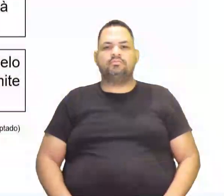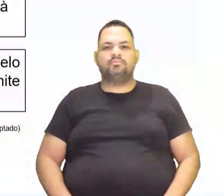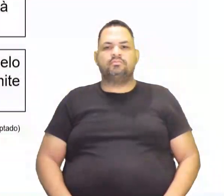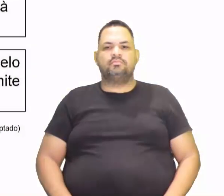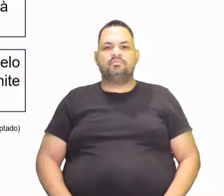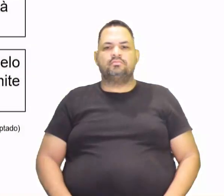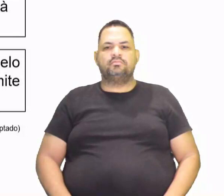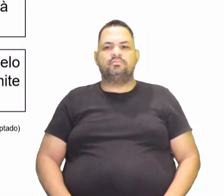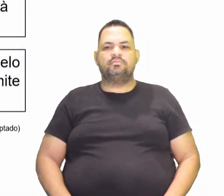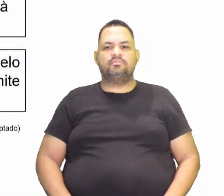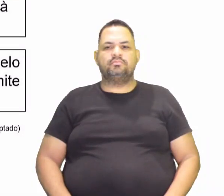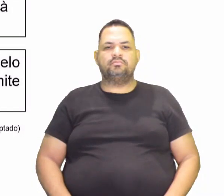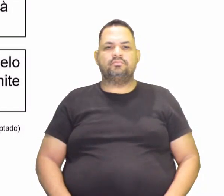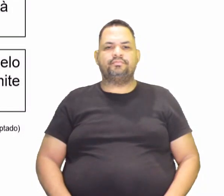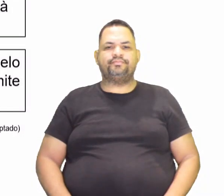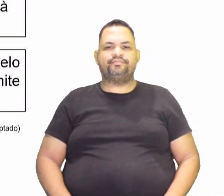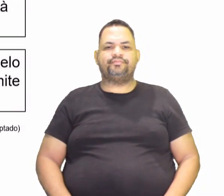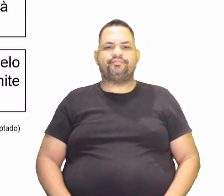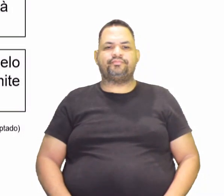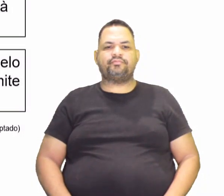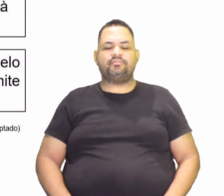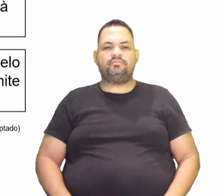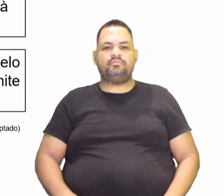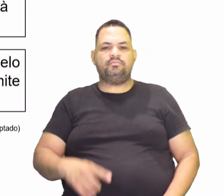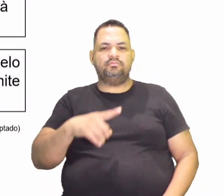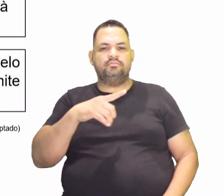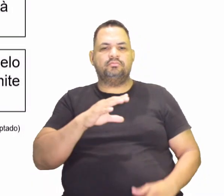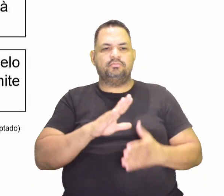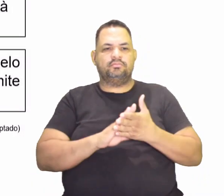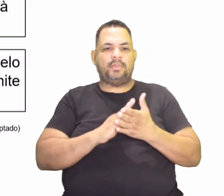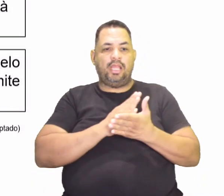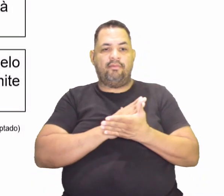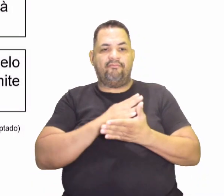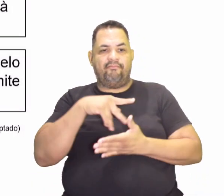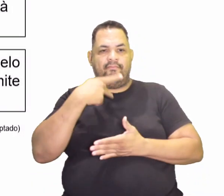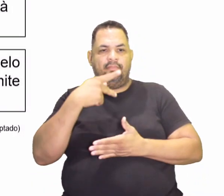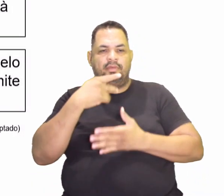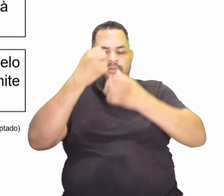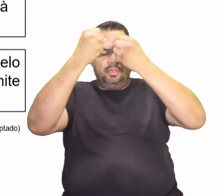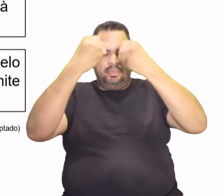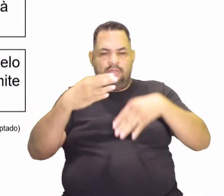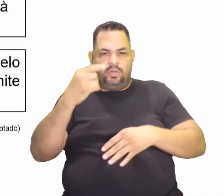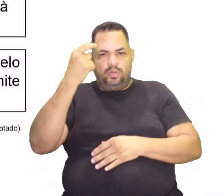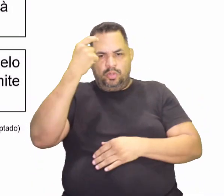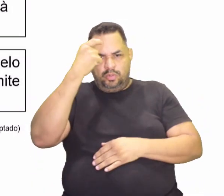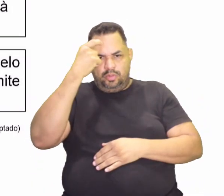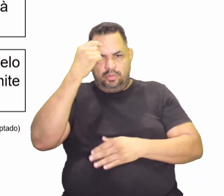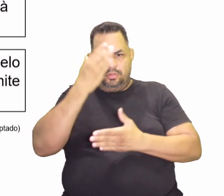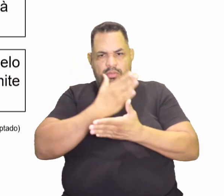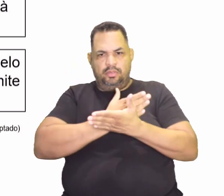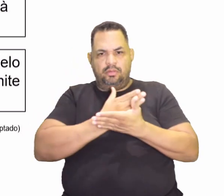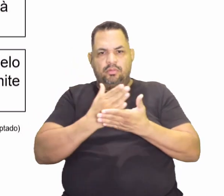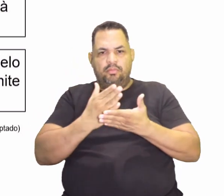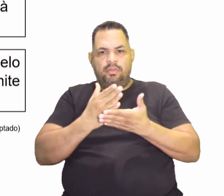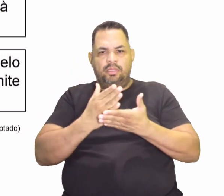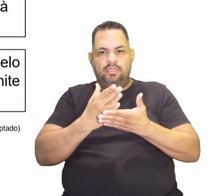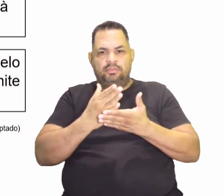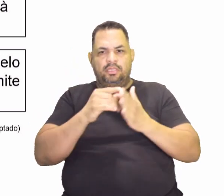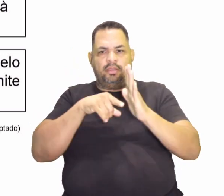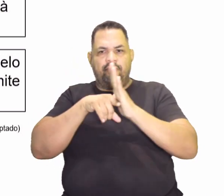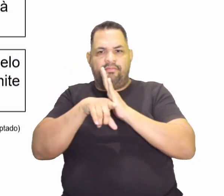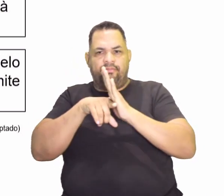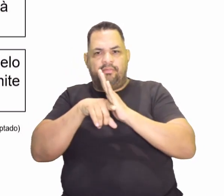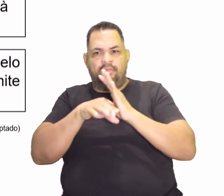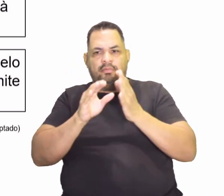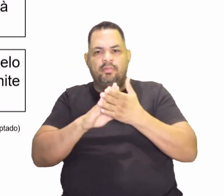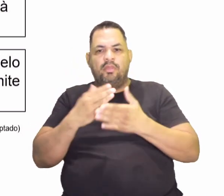aí. Ele elege a consciência como ponto de partida. Então tá aqui, ó, a corrida para o conhecimento, ó,